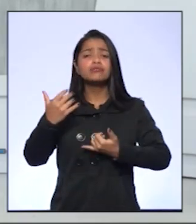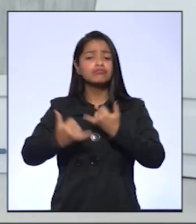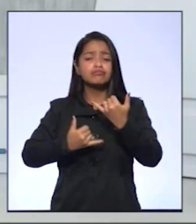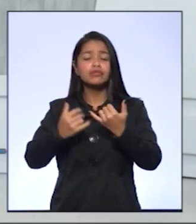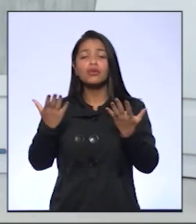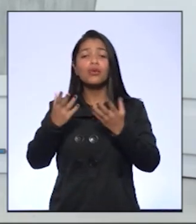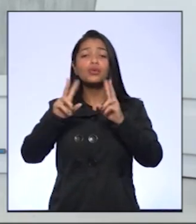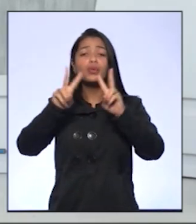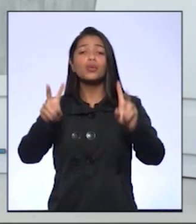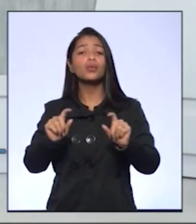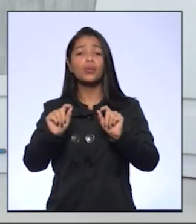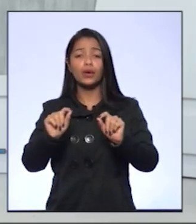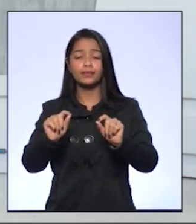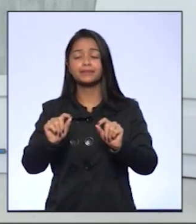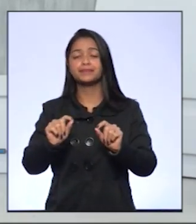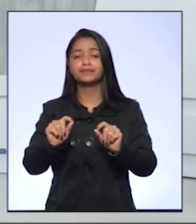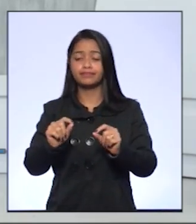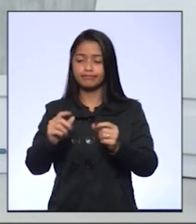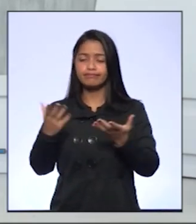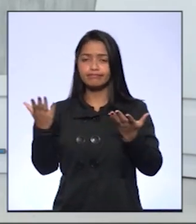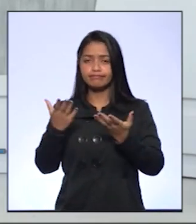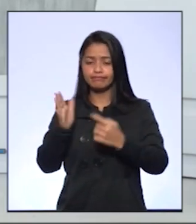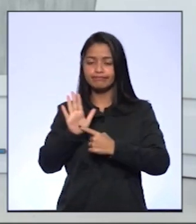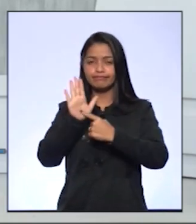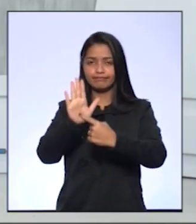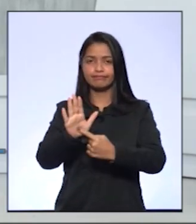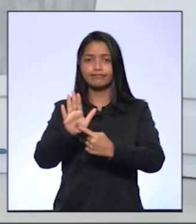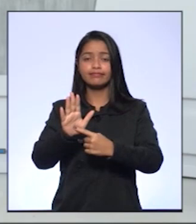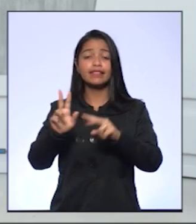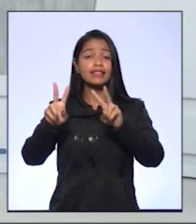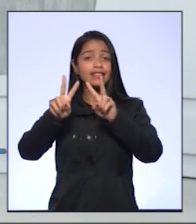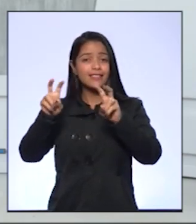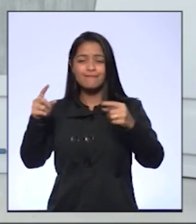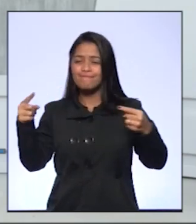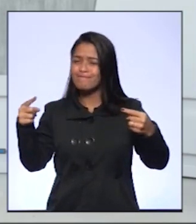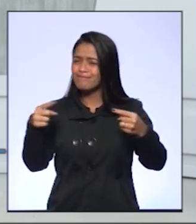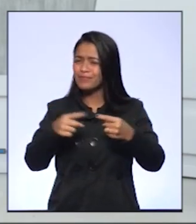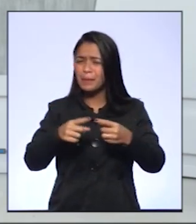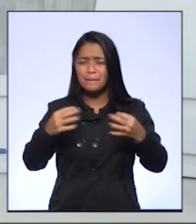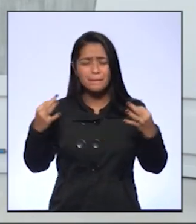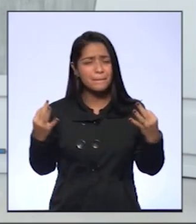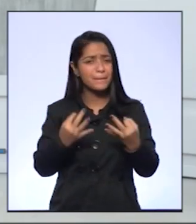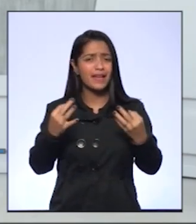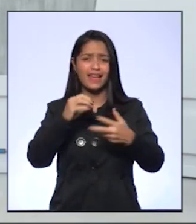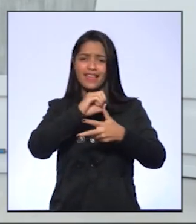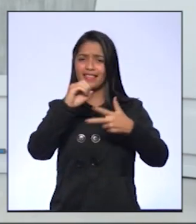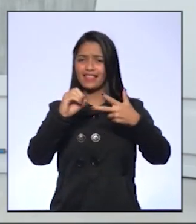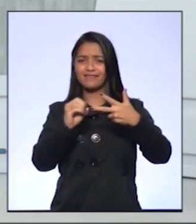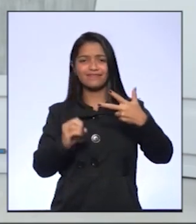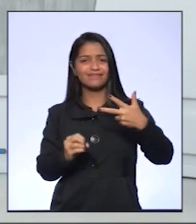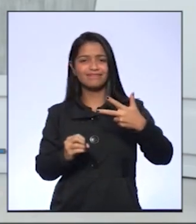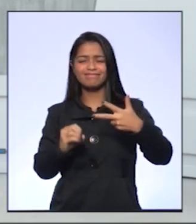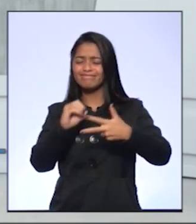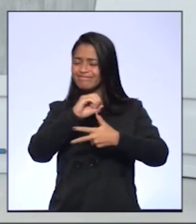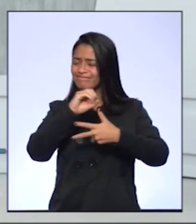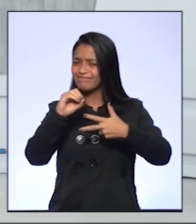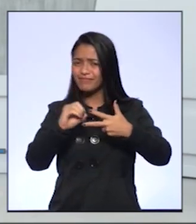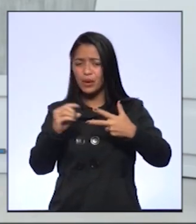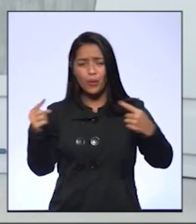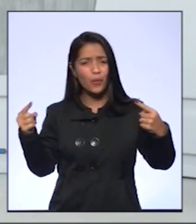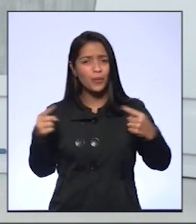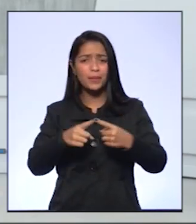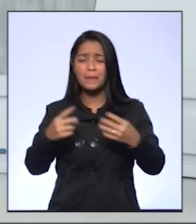conversar? Trouxe para vocês aqui um assunto muito Enem. Não, esse assunto é Enem demais. É